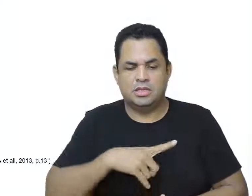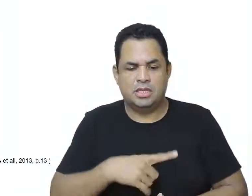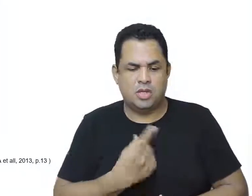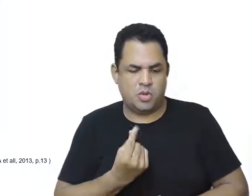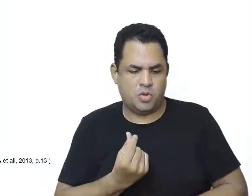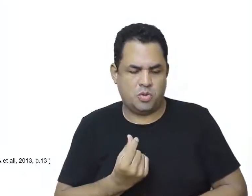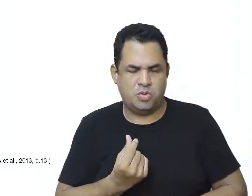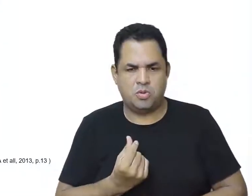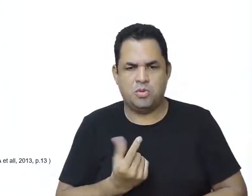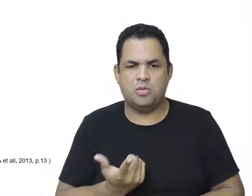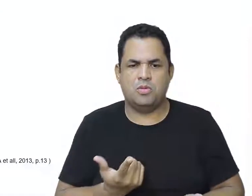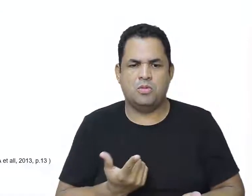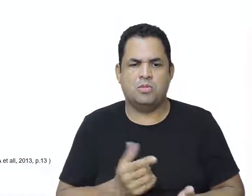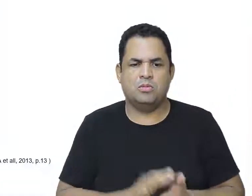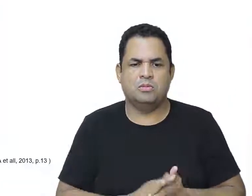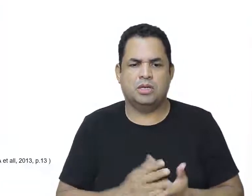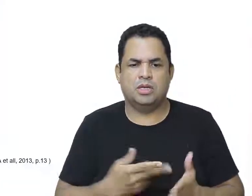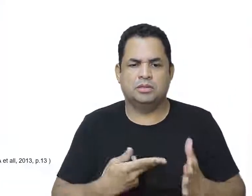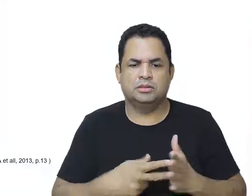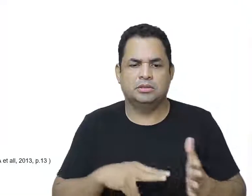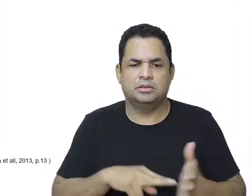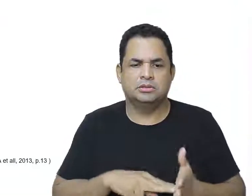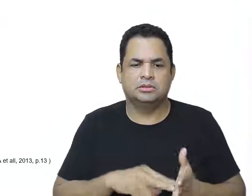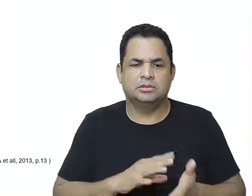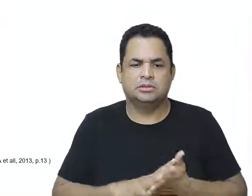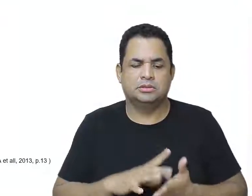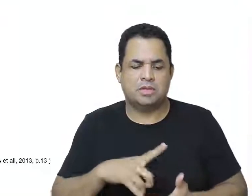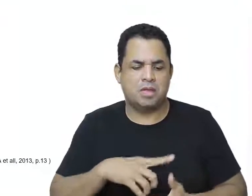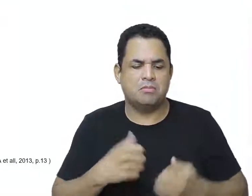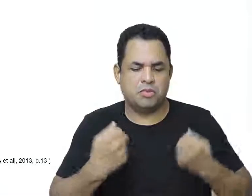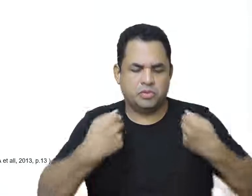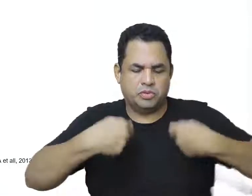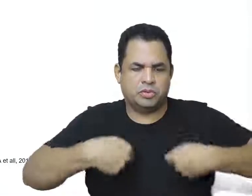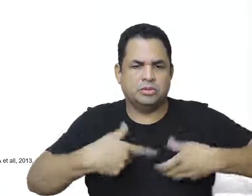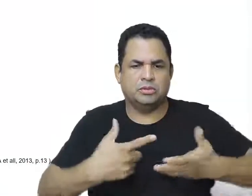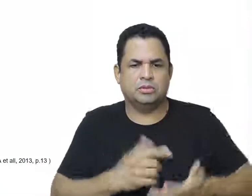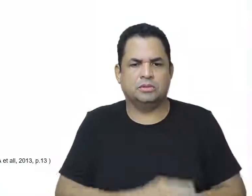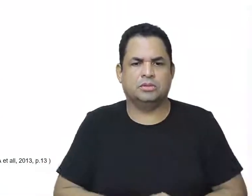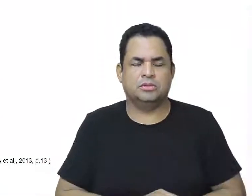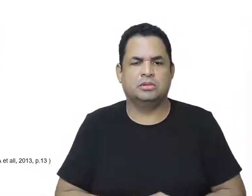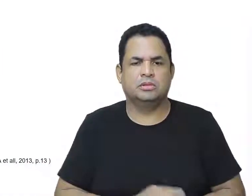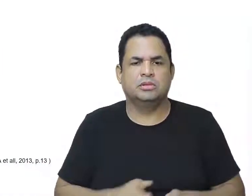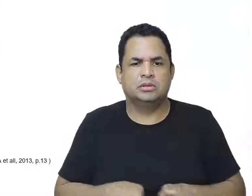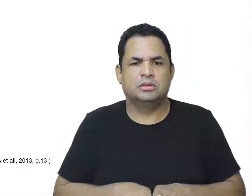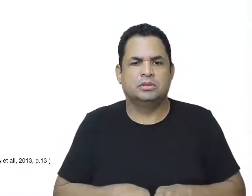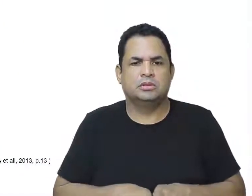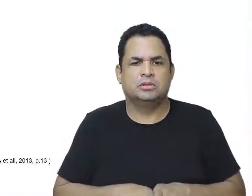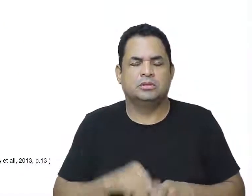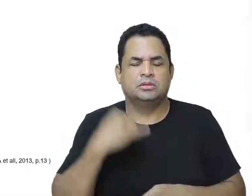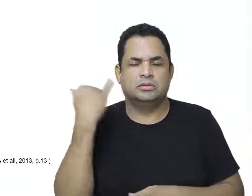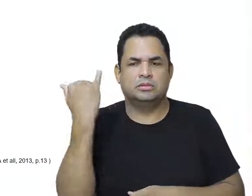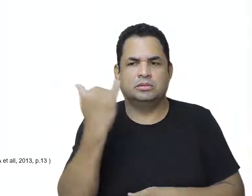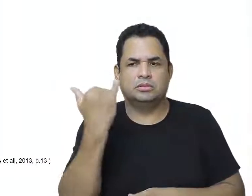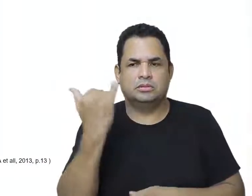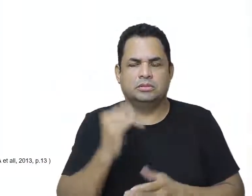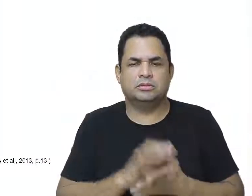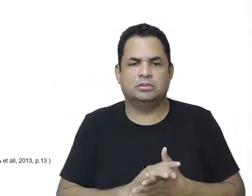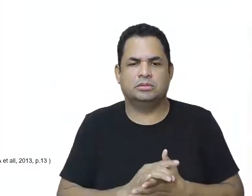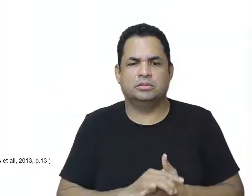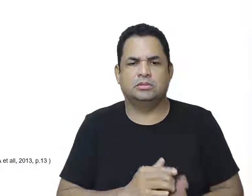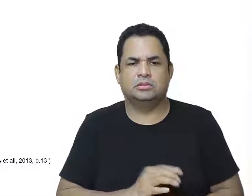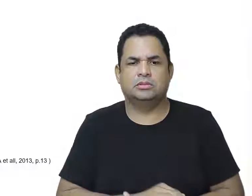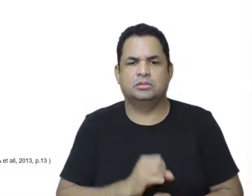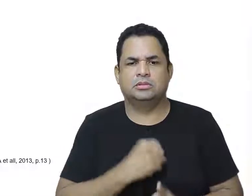também é sinônimo de ter um certo poder. Então o poder econômico realmente é algo muito importante para a nossa